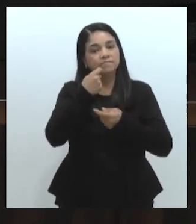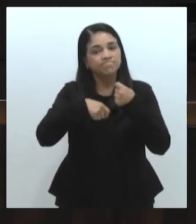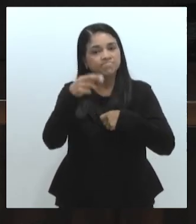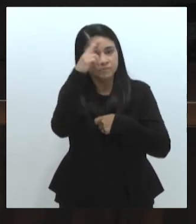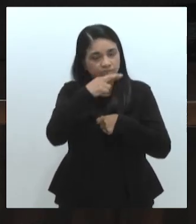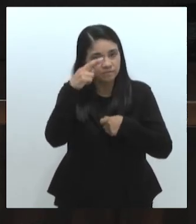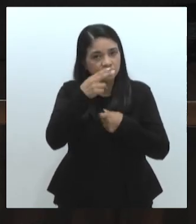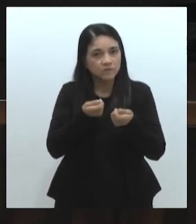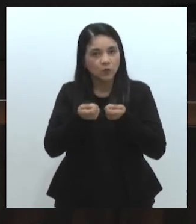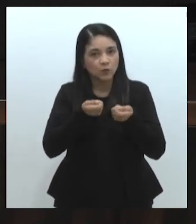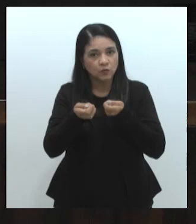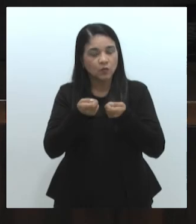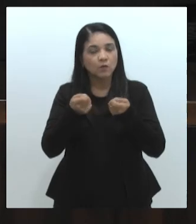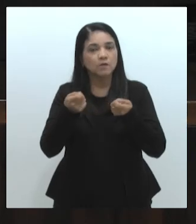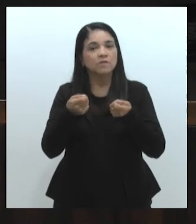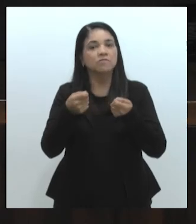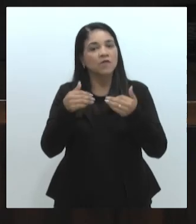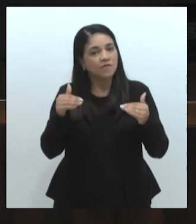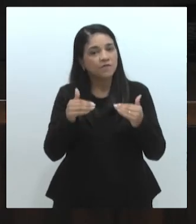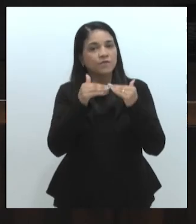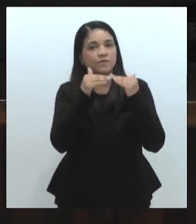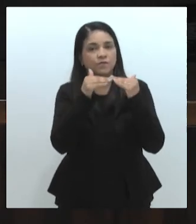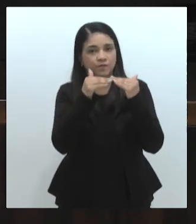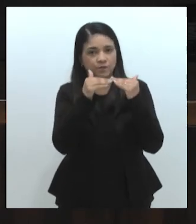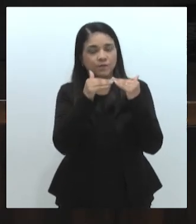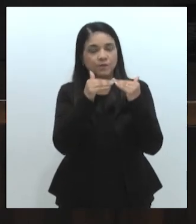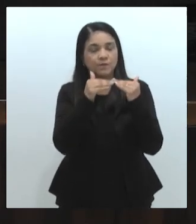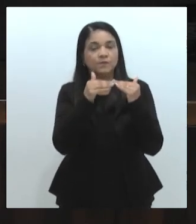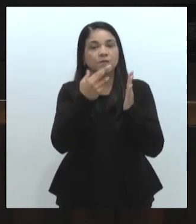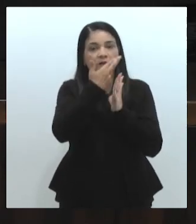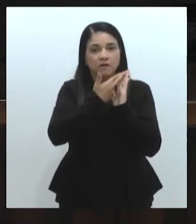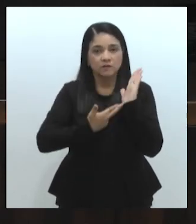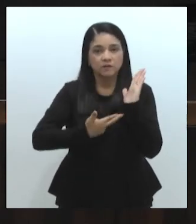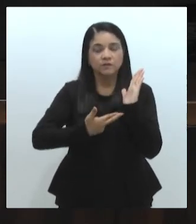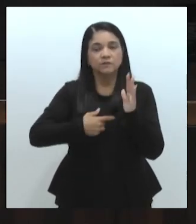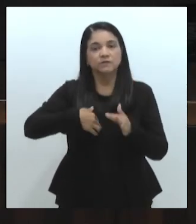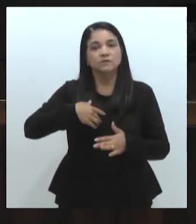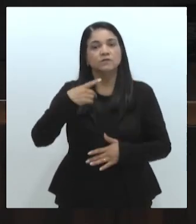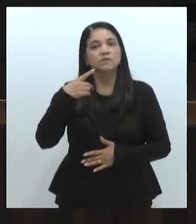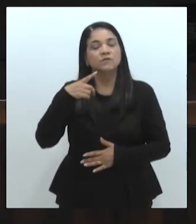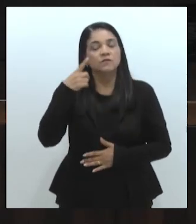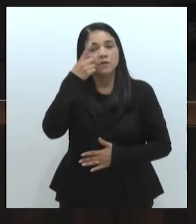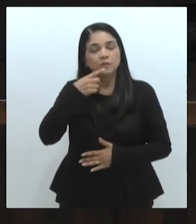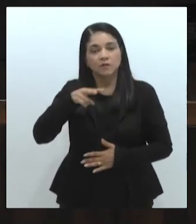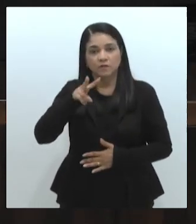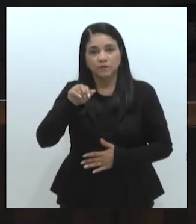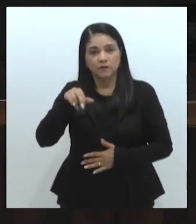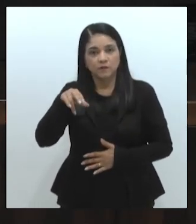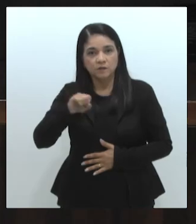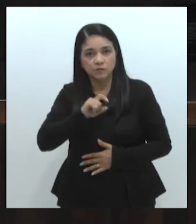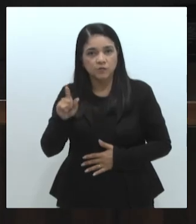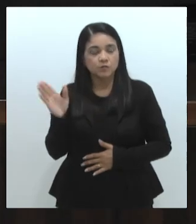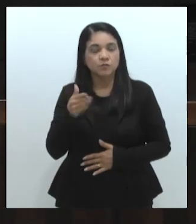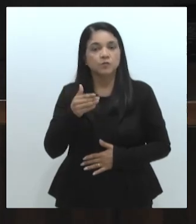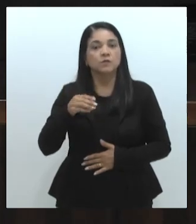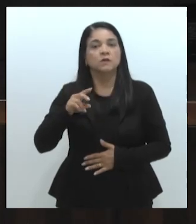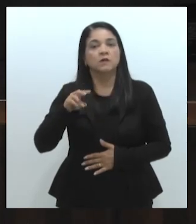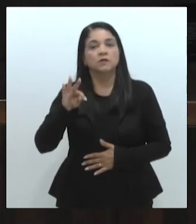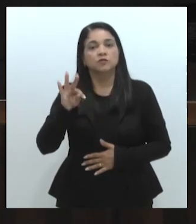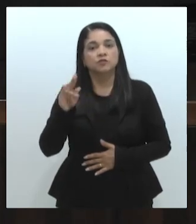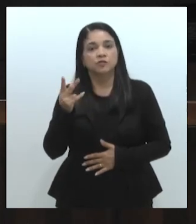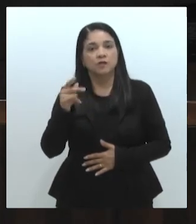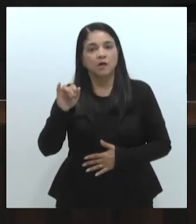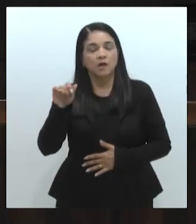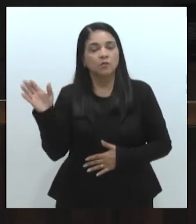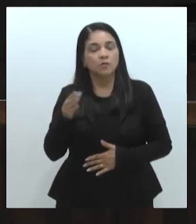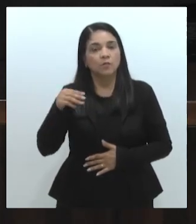fiscalização financeira e controle favorável. Relatores deputados Vinícius Cozzolino, Tiago Galhaço, Munir Neto,